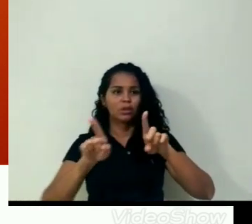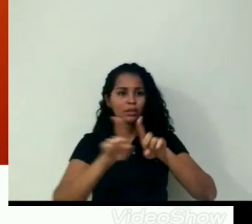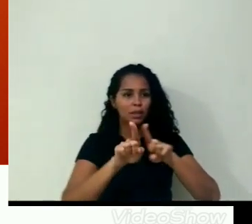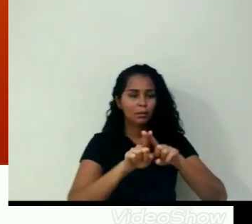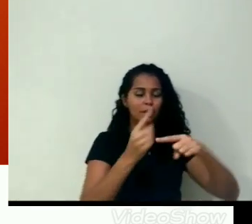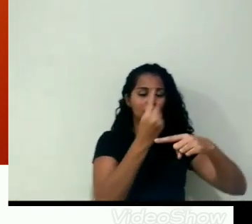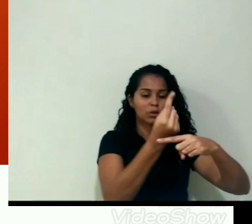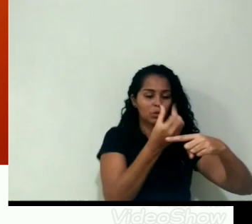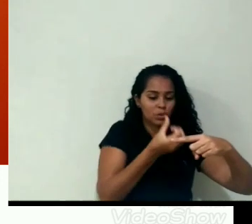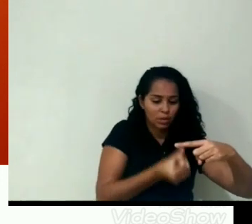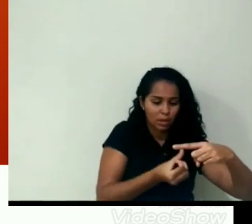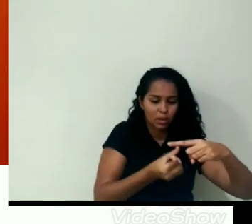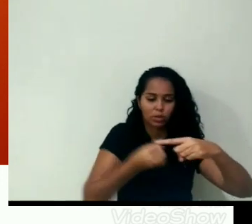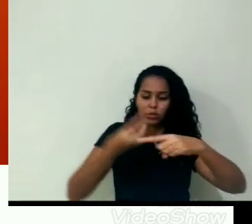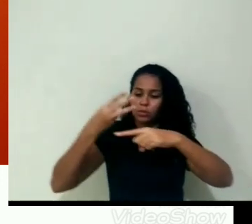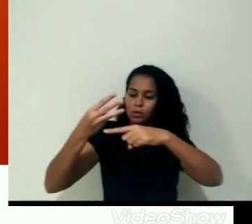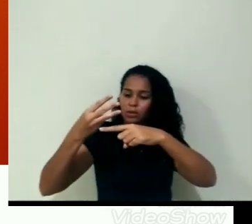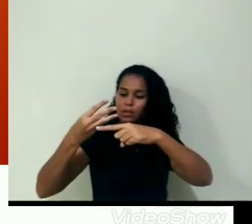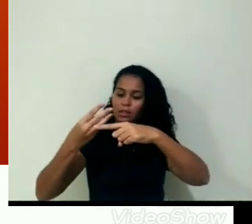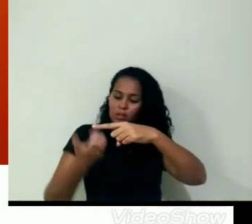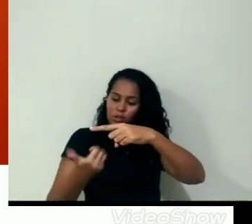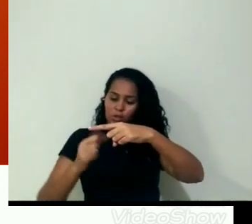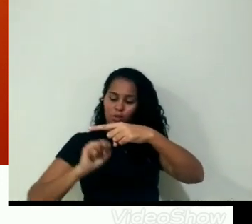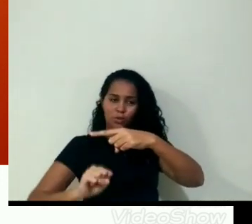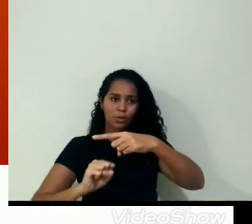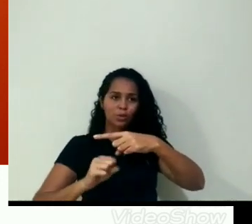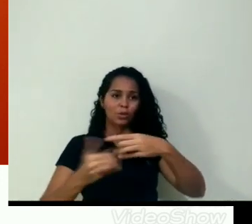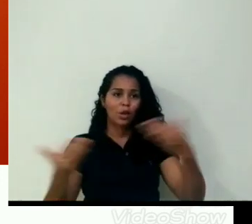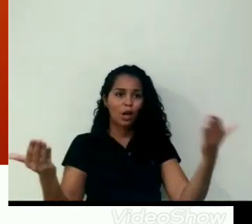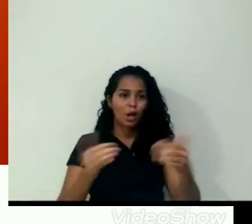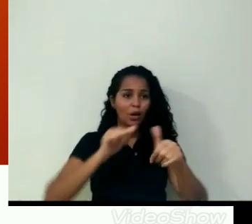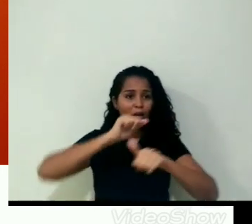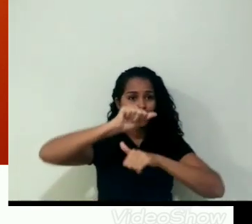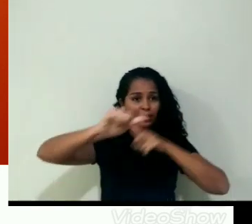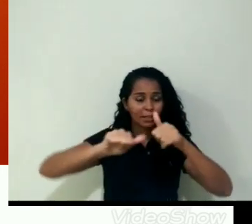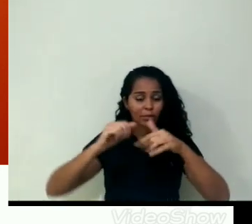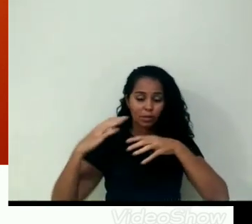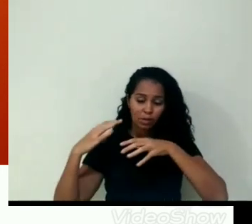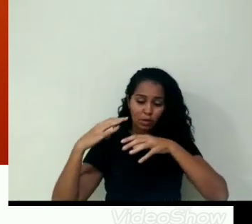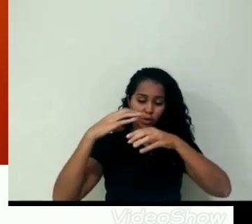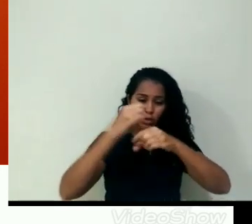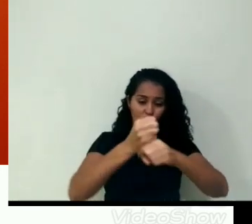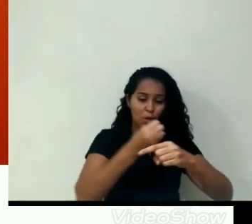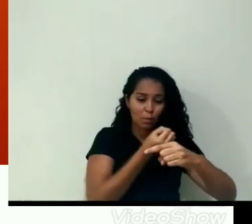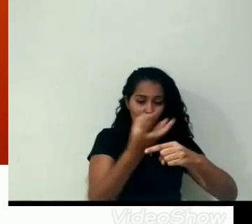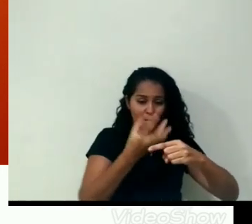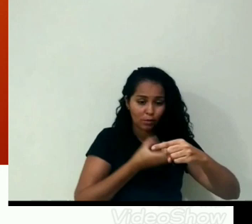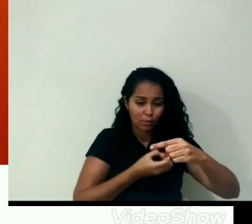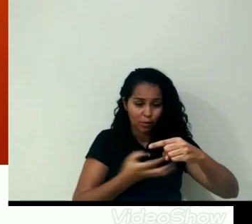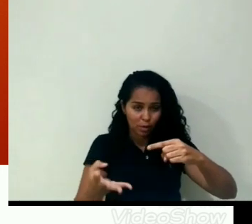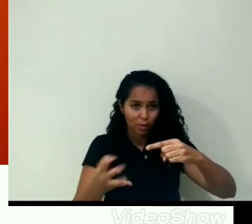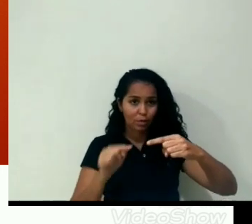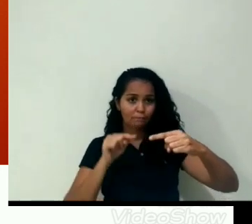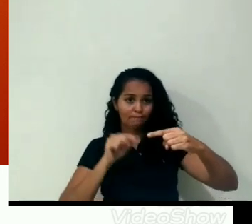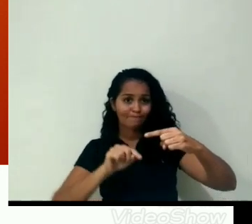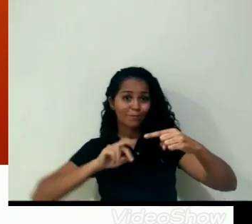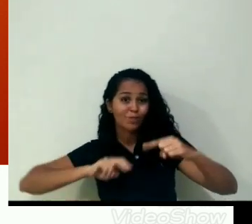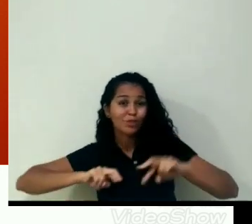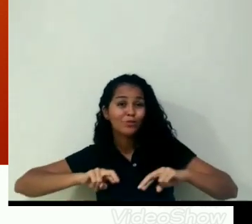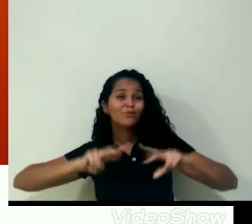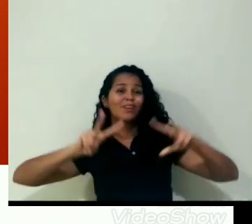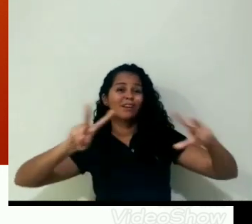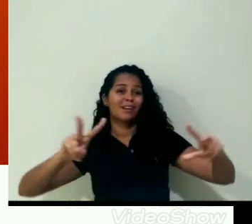de frações que possuíam denominadores diferentes numa soma de frações com o mesmo denominador. Basta agora somar